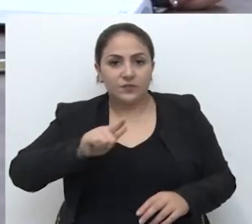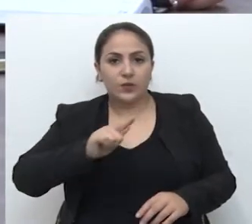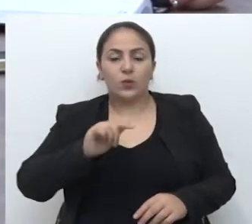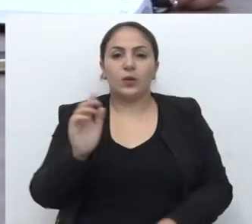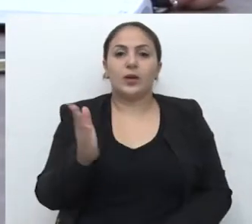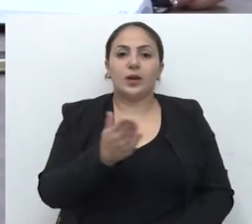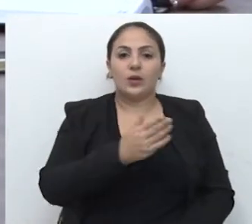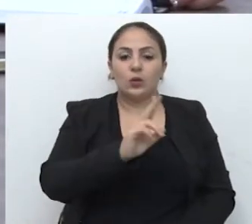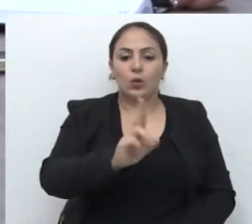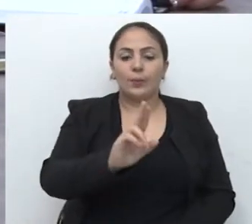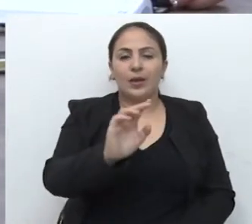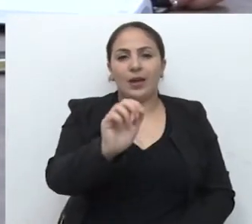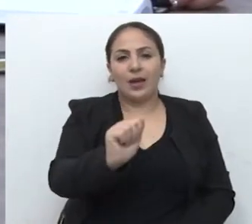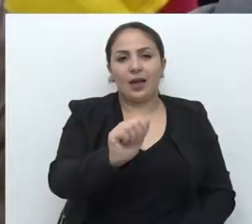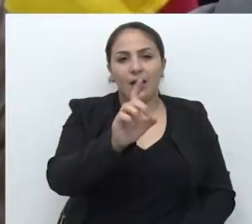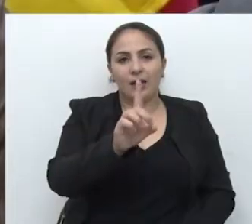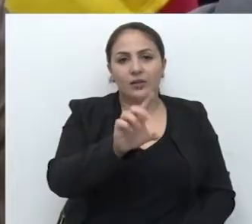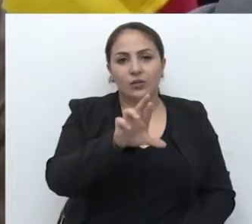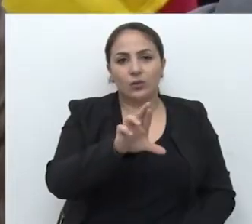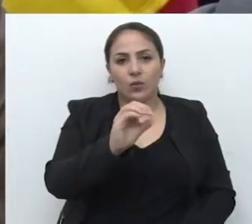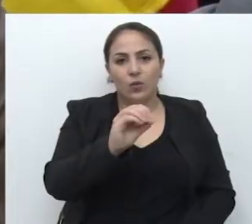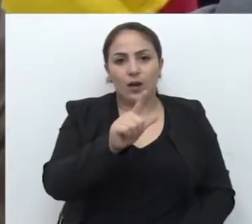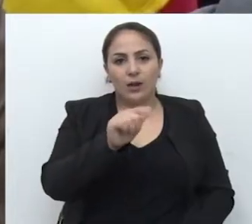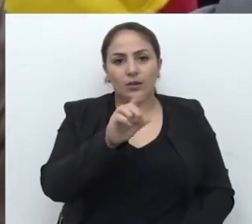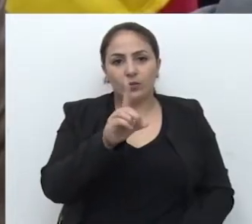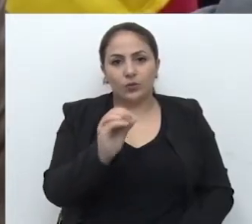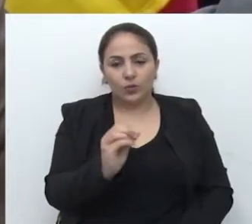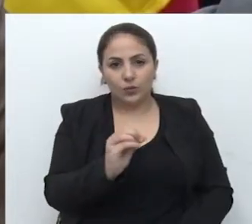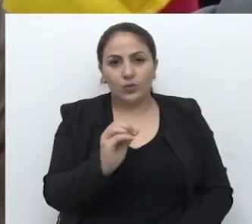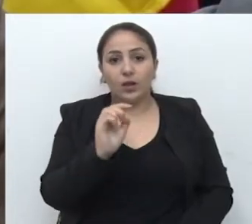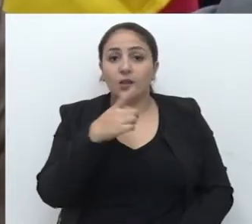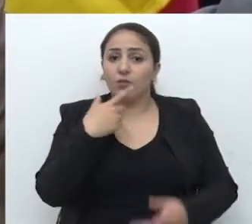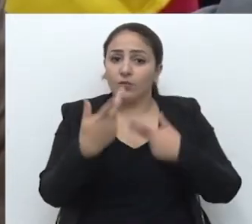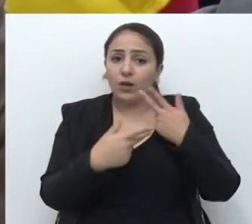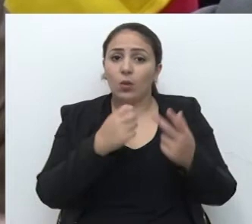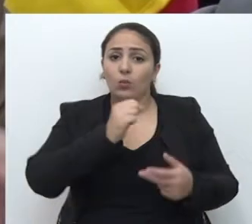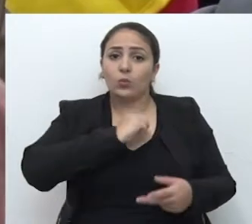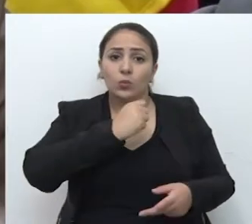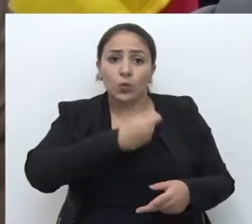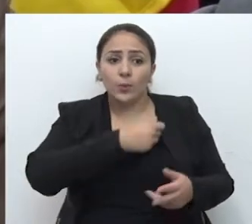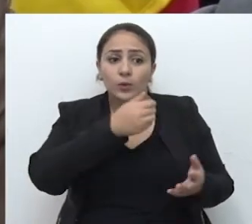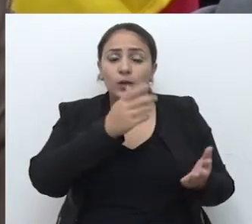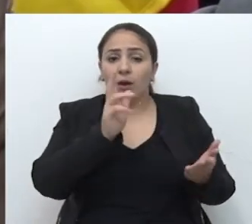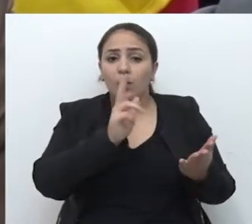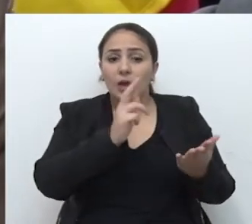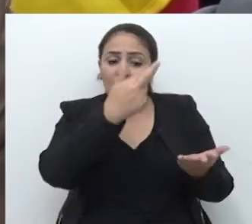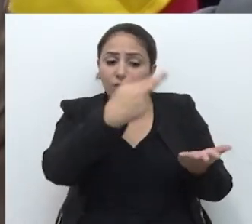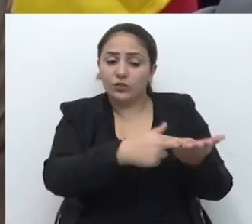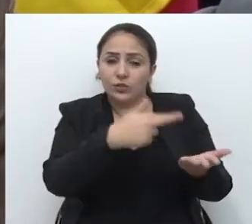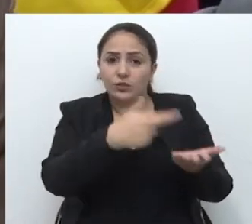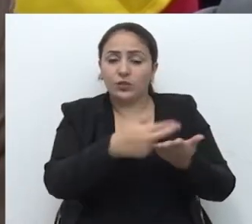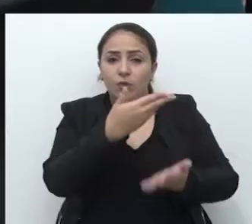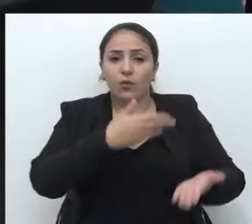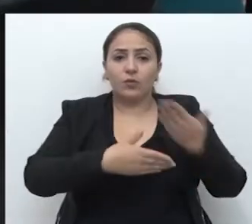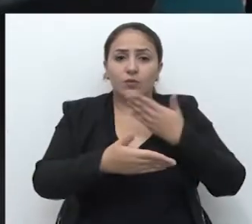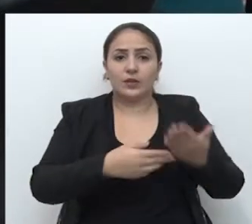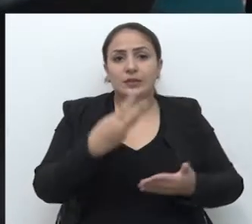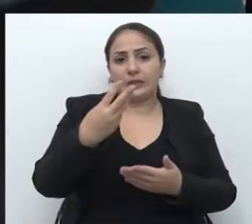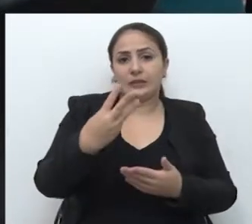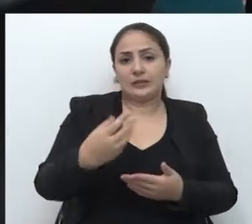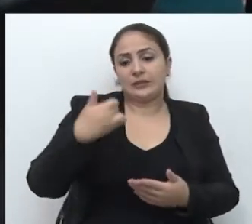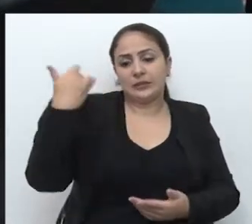Civil, Adroaldo Schenkel. Ele falou do grande número de ocorrências envolvendo a terceira idade e